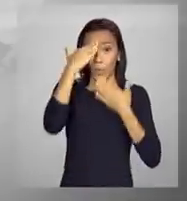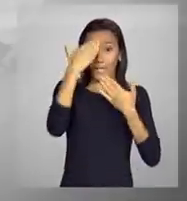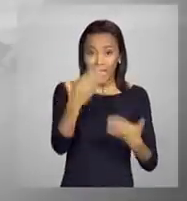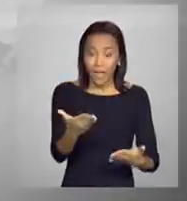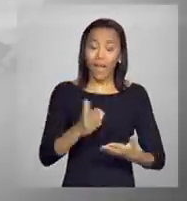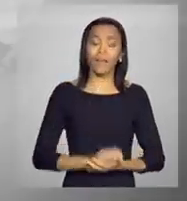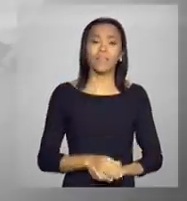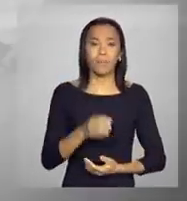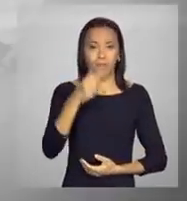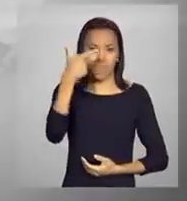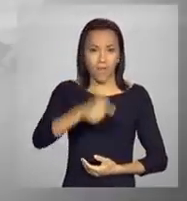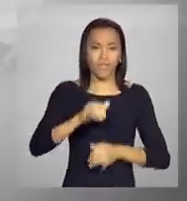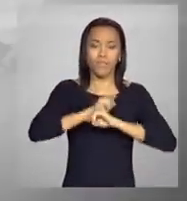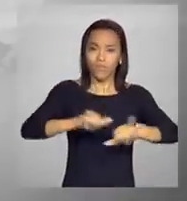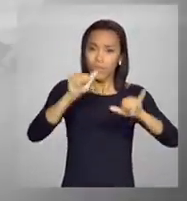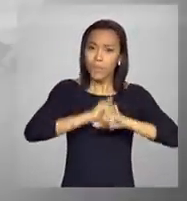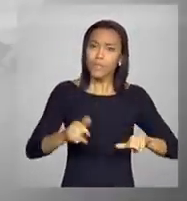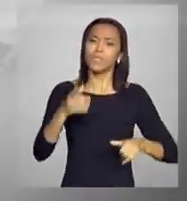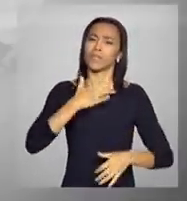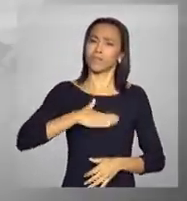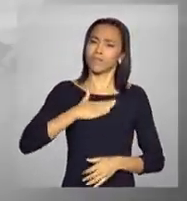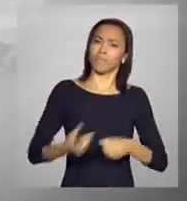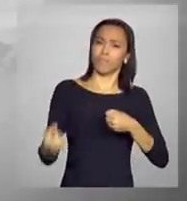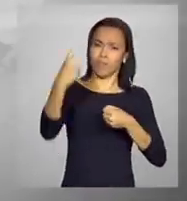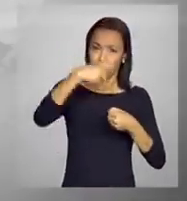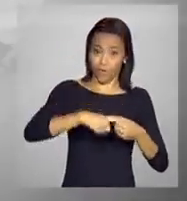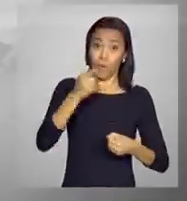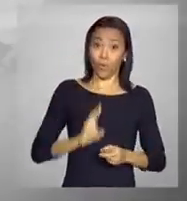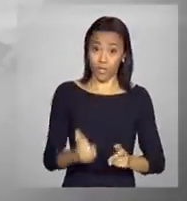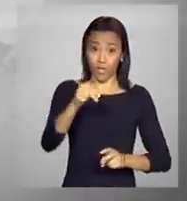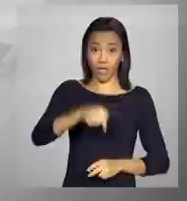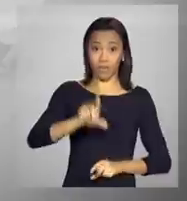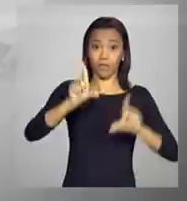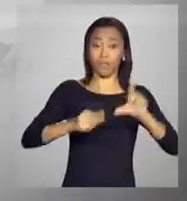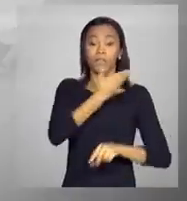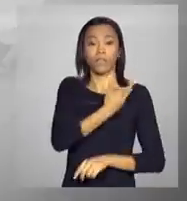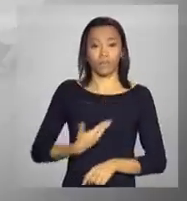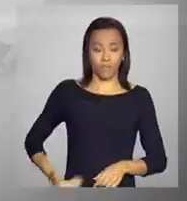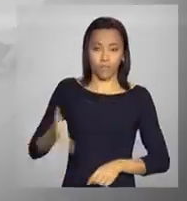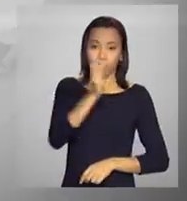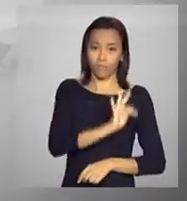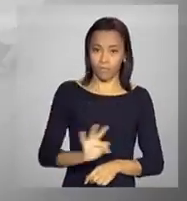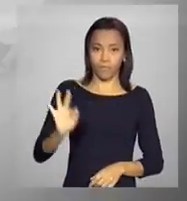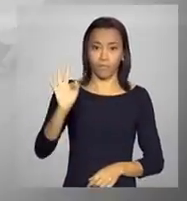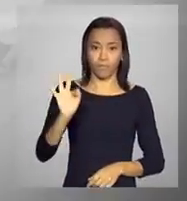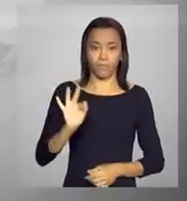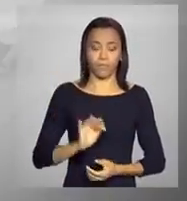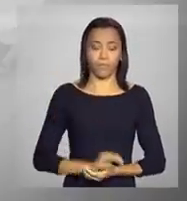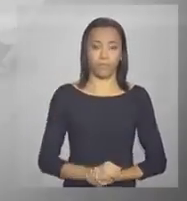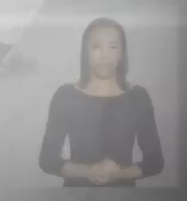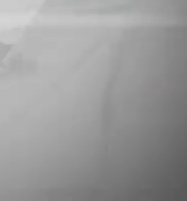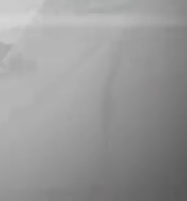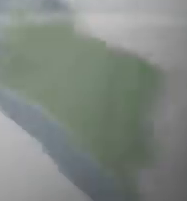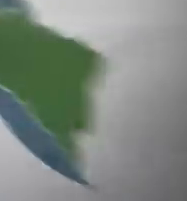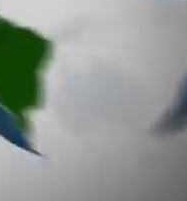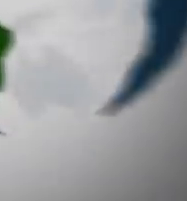Obrigada, Daniela, pelas suas informações e daqui a pouco a gente volta. Continue na NBR, a TV do Governo Federal.